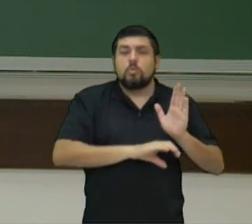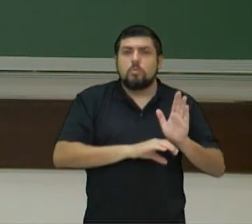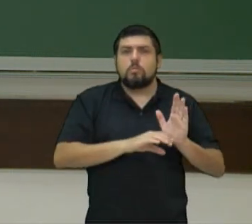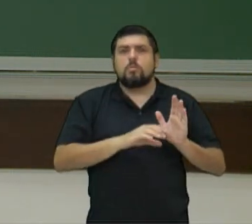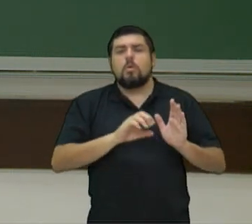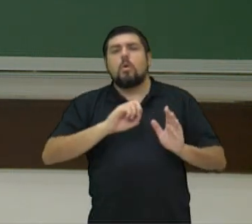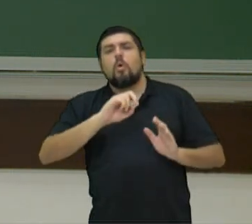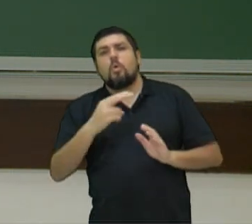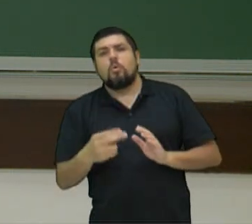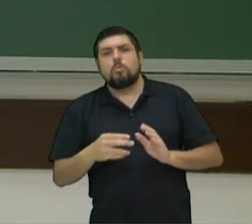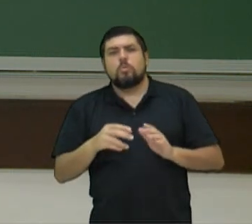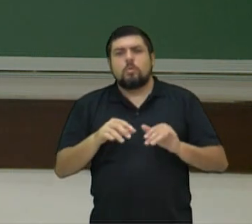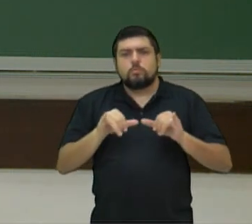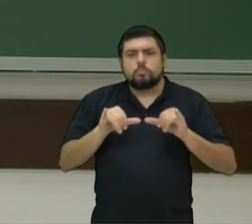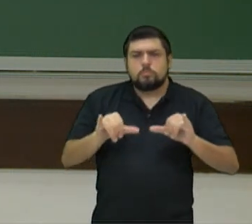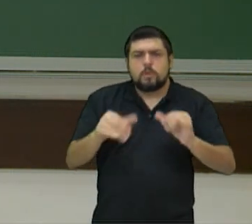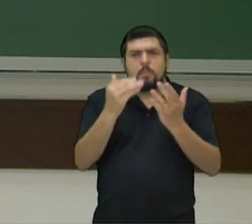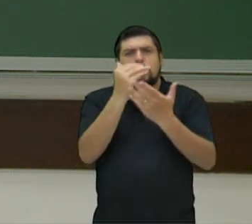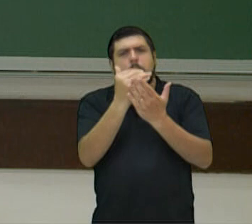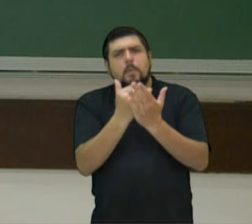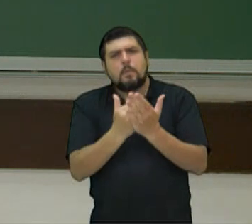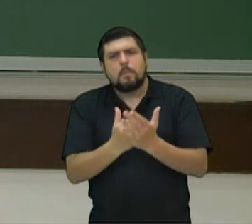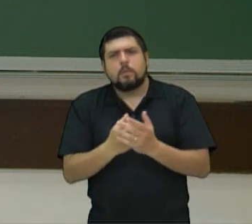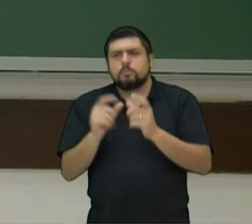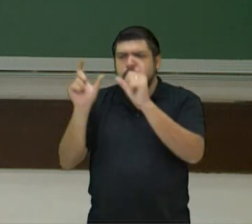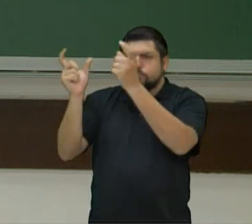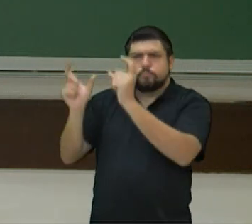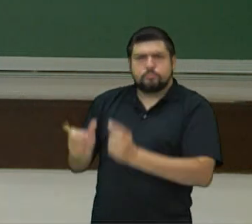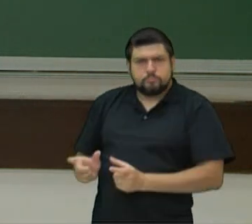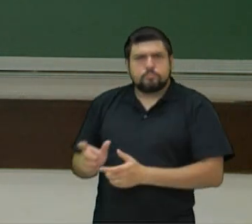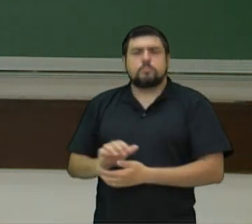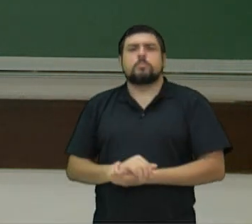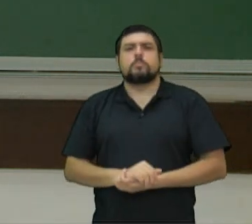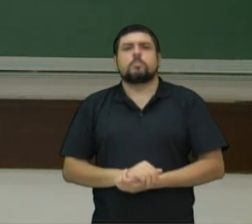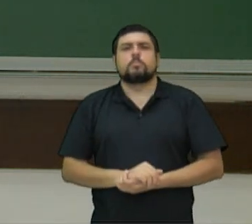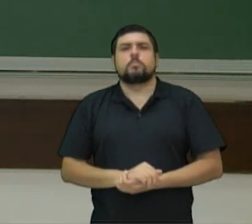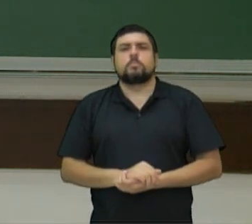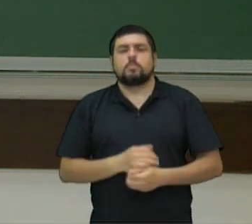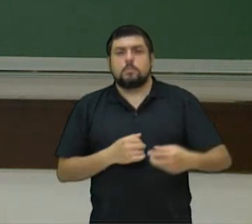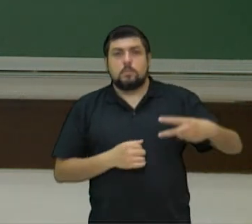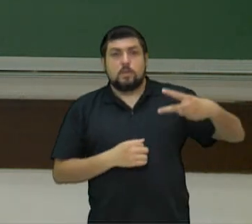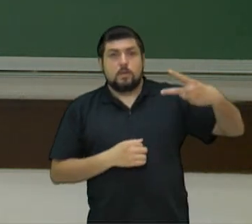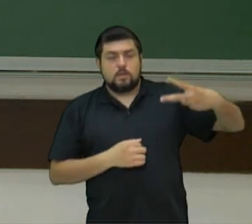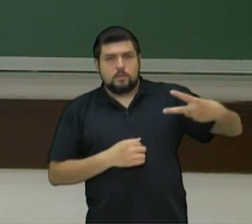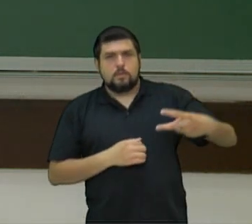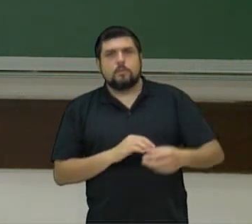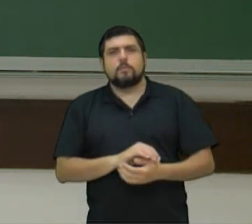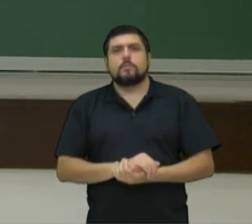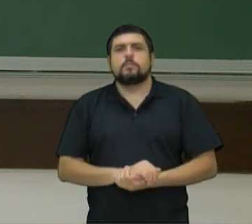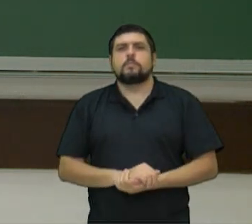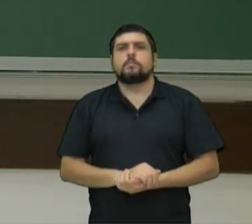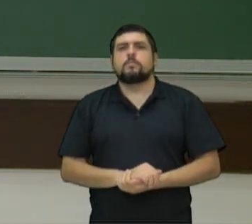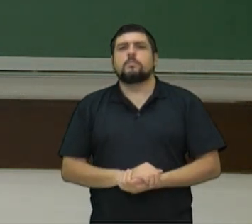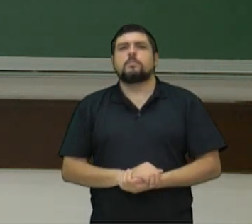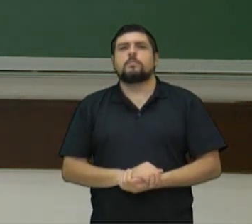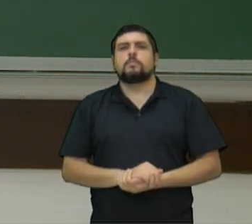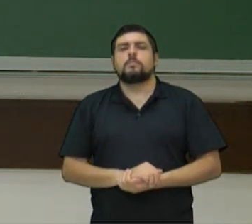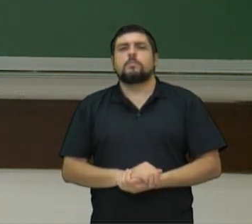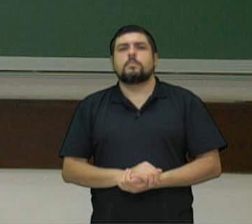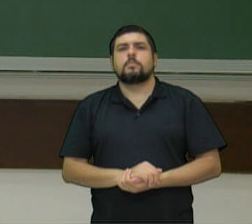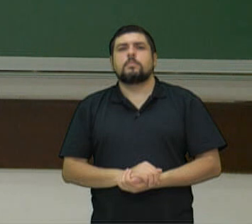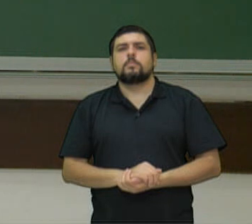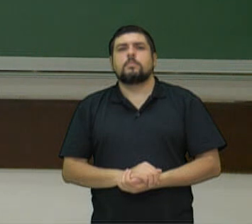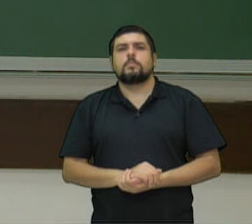num classificado. E number two, "It was raining", nós usamos nesse caso